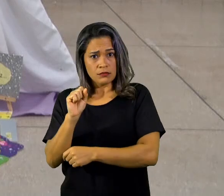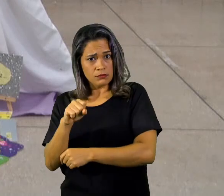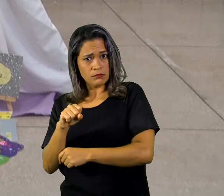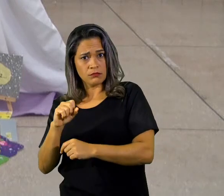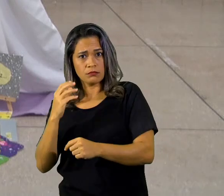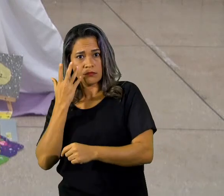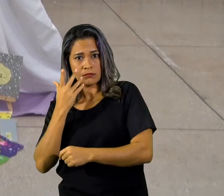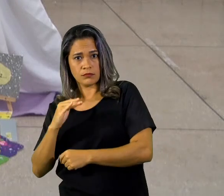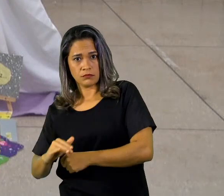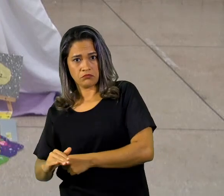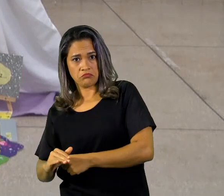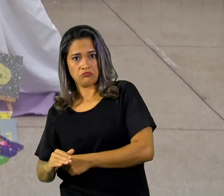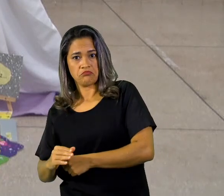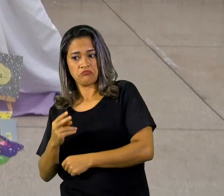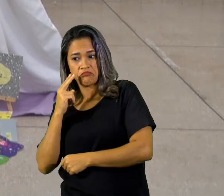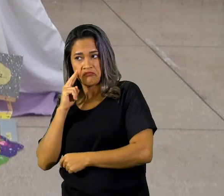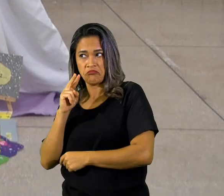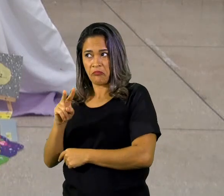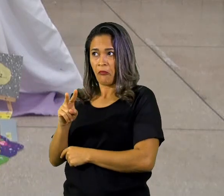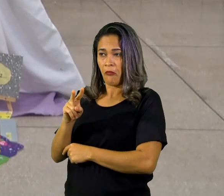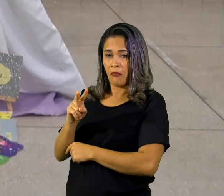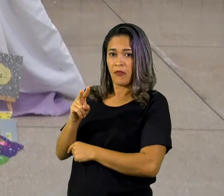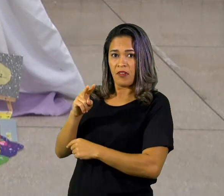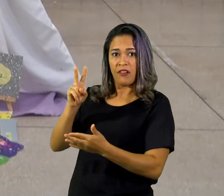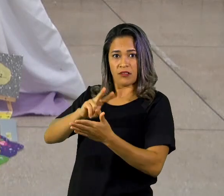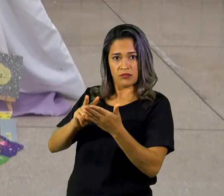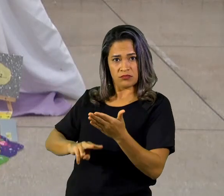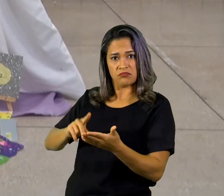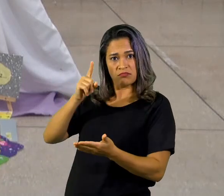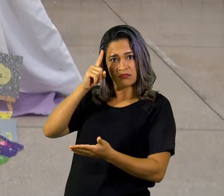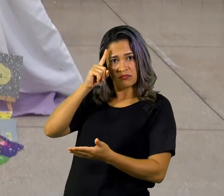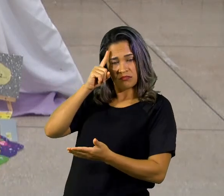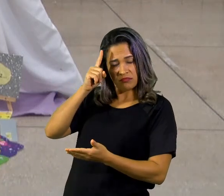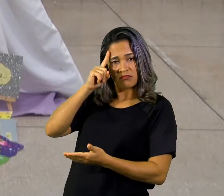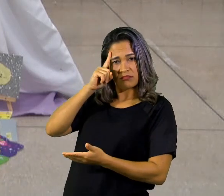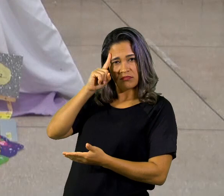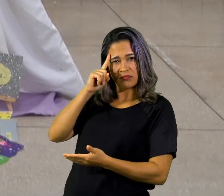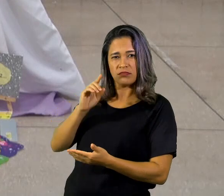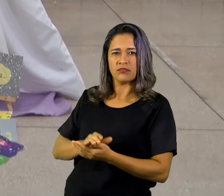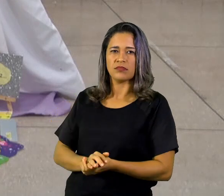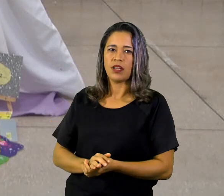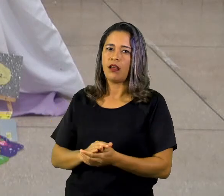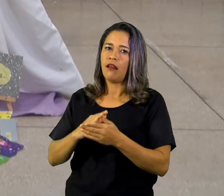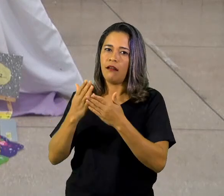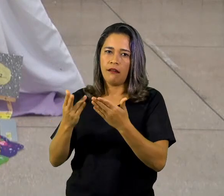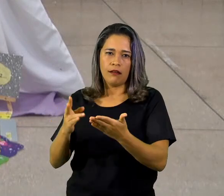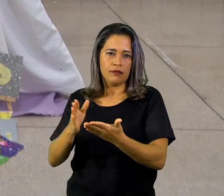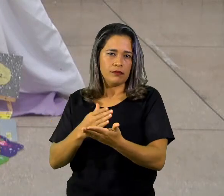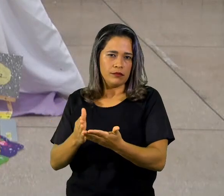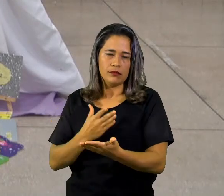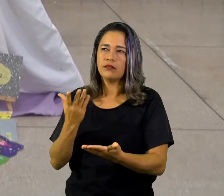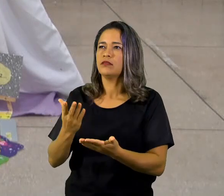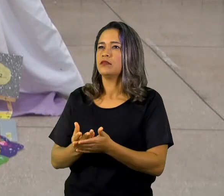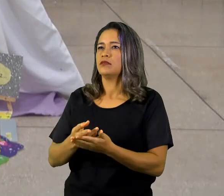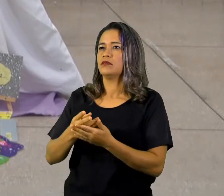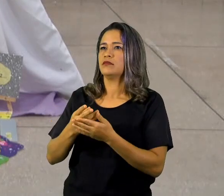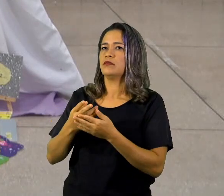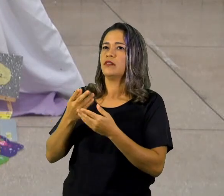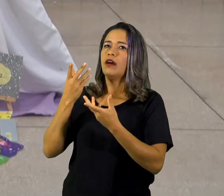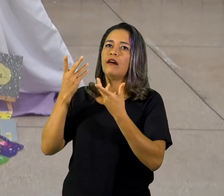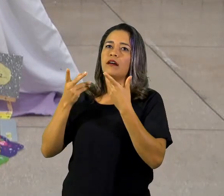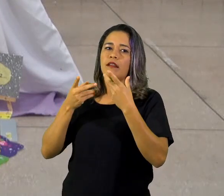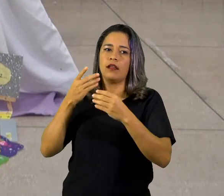vivencia a leitura diariamente, a leitura com livros, a contação de histórias, mas lá na